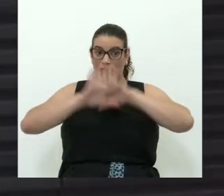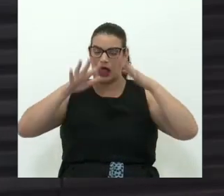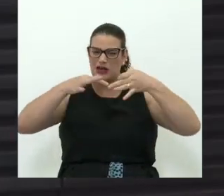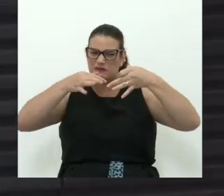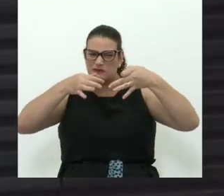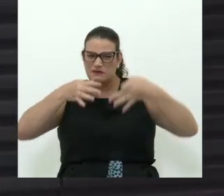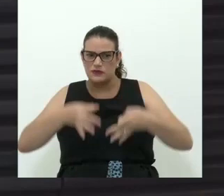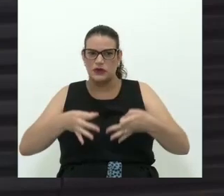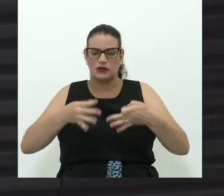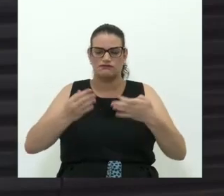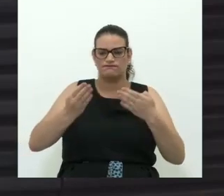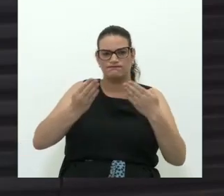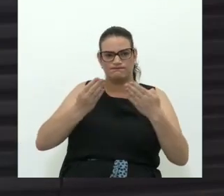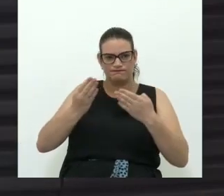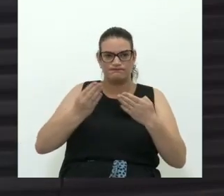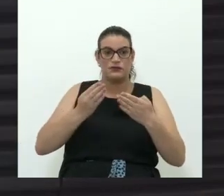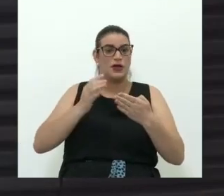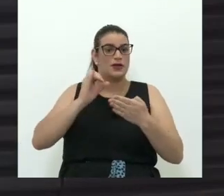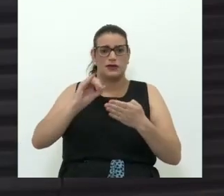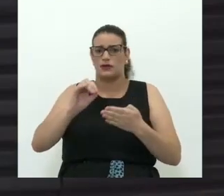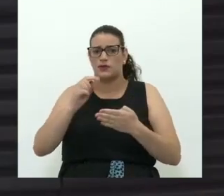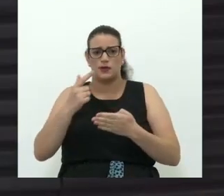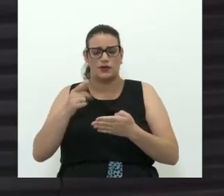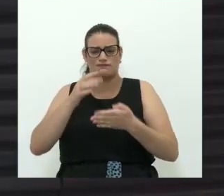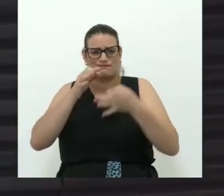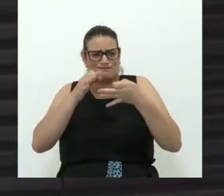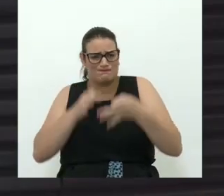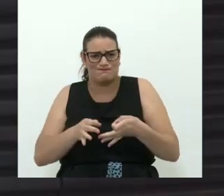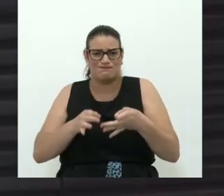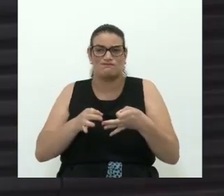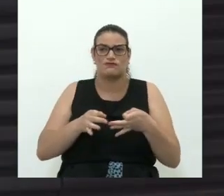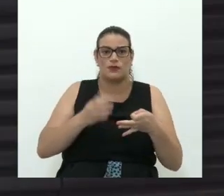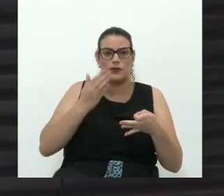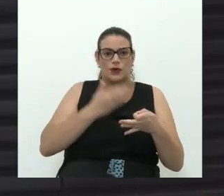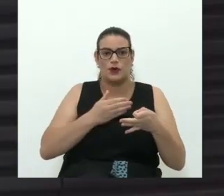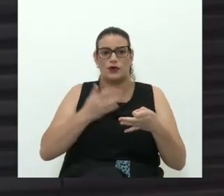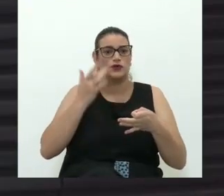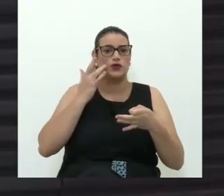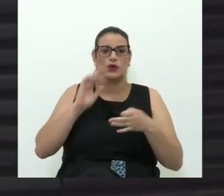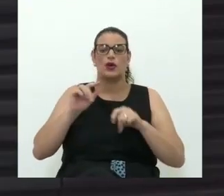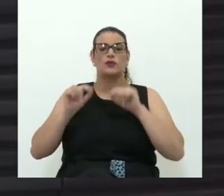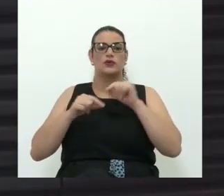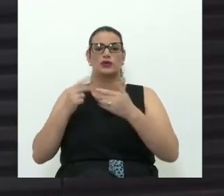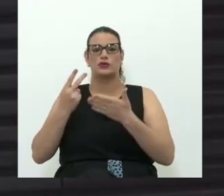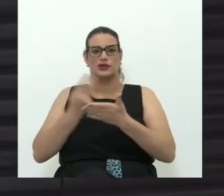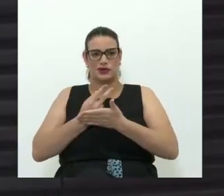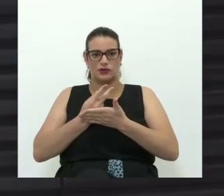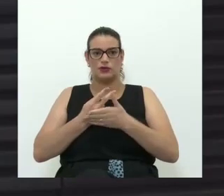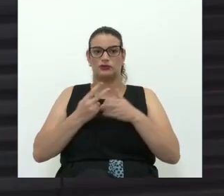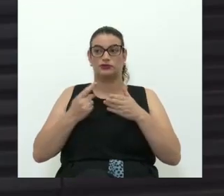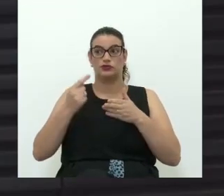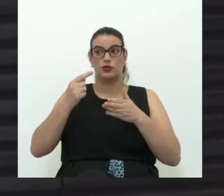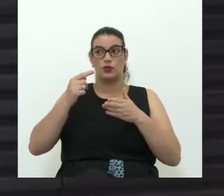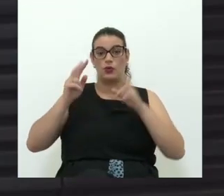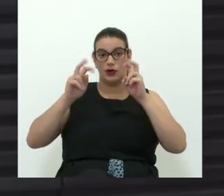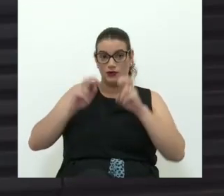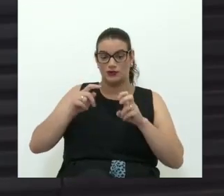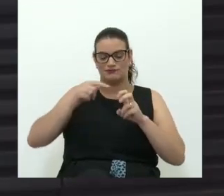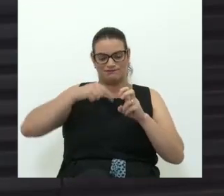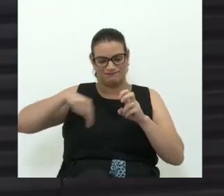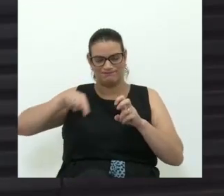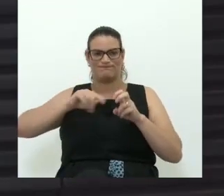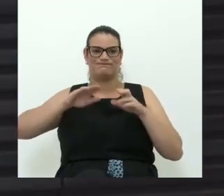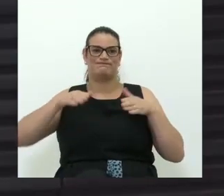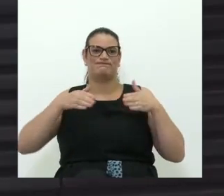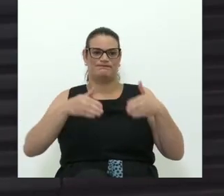gente não tiver ela minimamente garantida a gente não vai saber o que está acontecendo com os assuntos que nos envolvem é